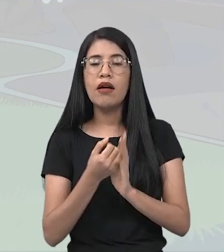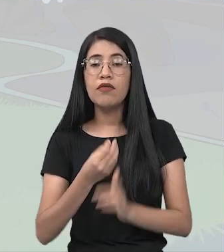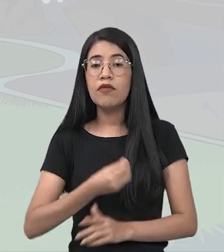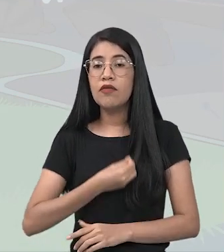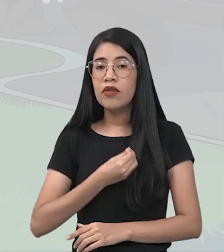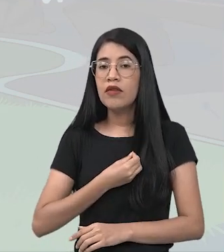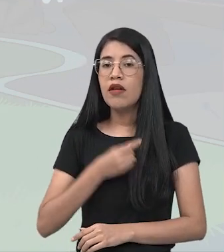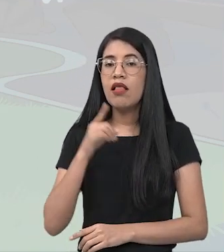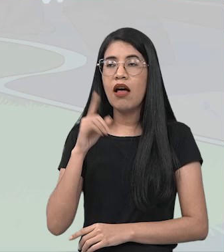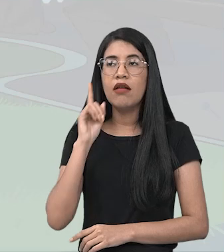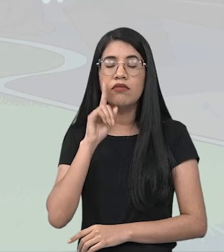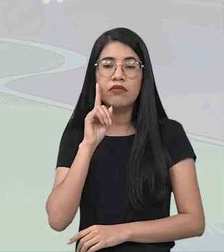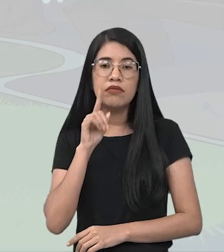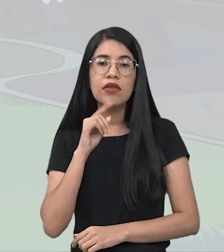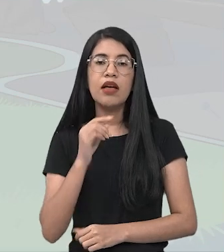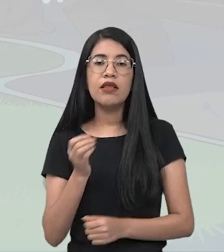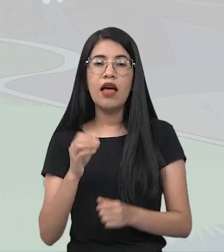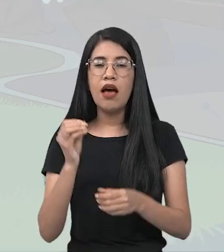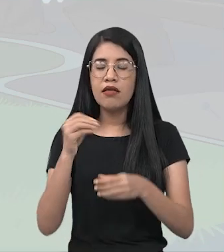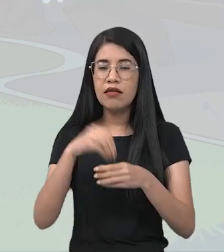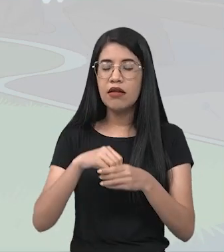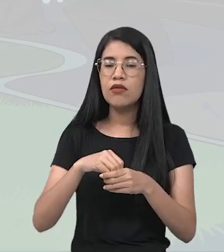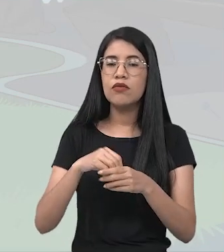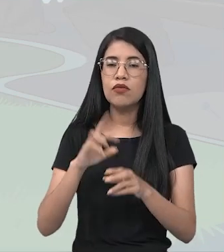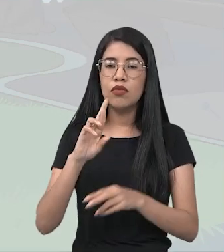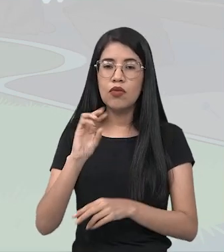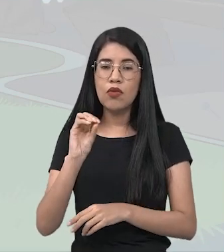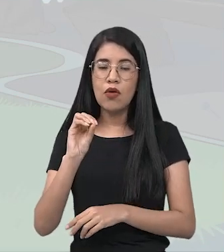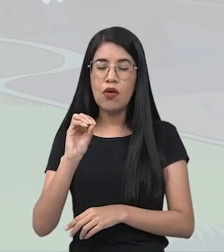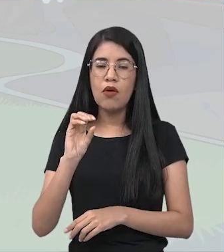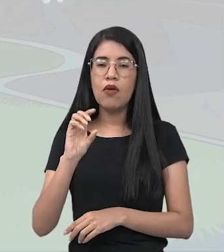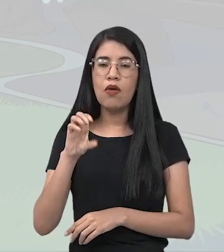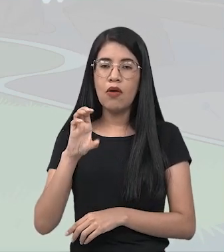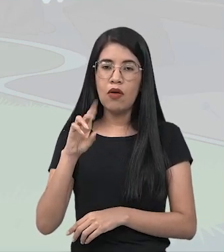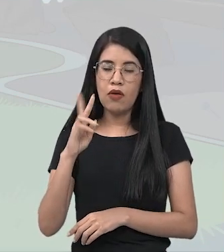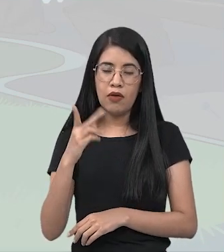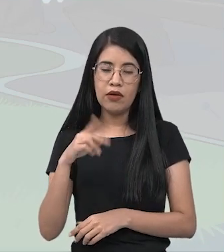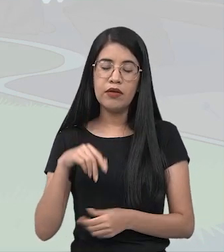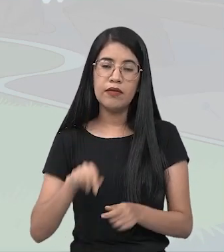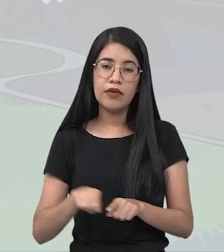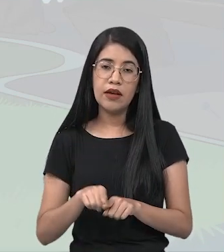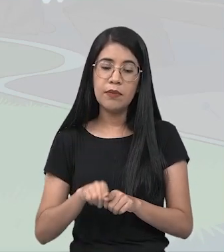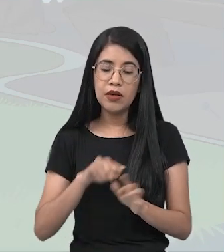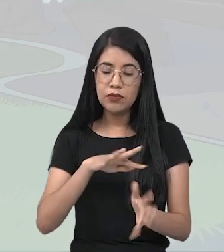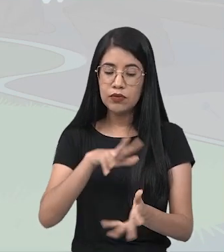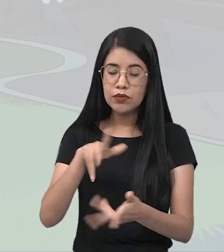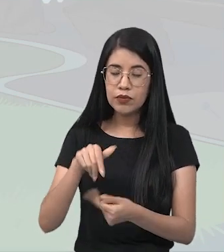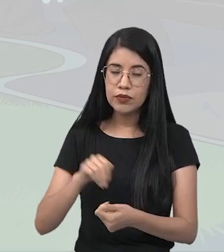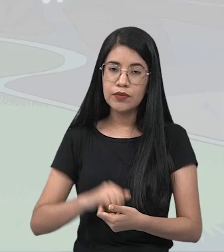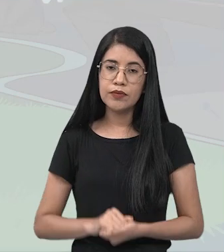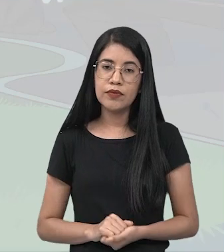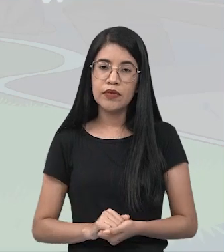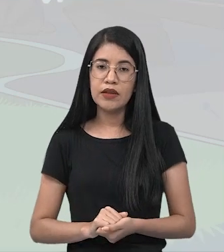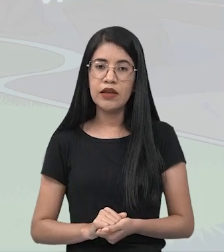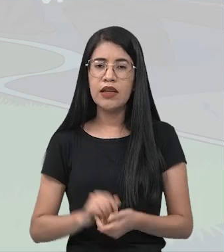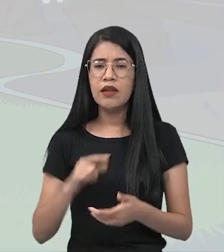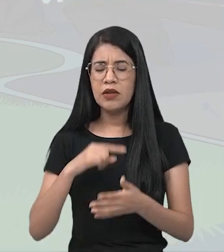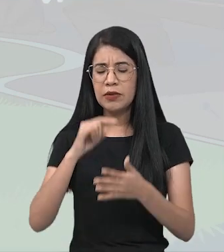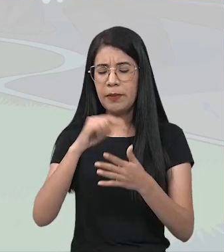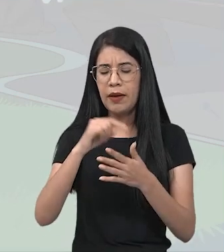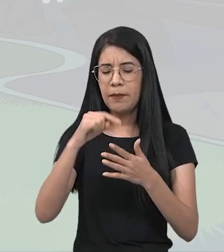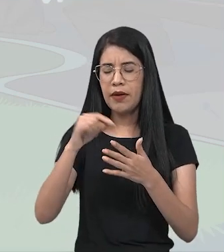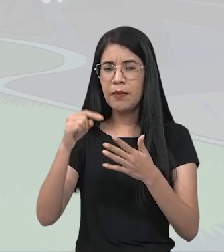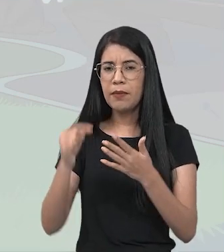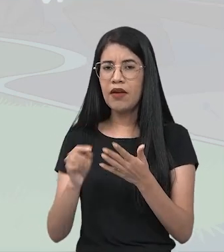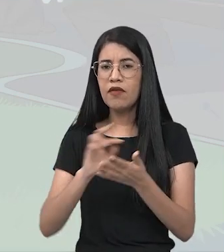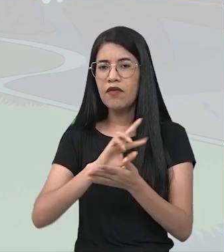Unidos, dentro da história do rock, que acabou impulsionando a história do rock mundial. E aí a gente viu que tem o jazz, tem o